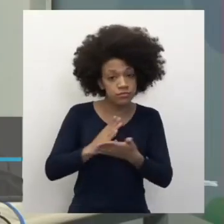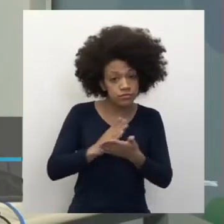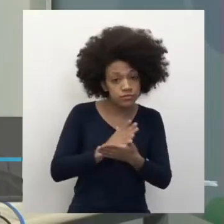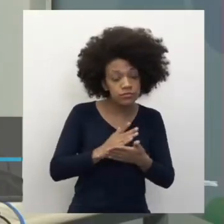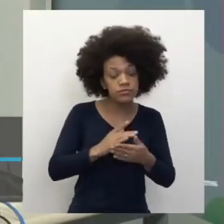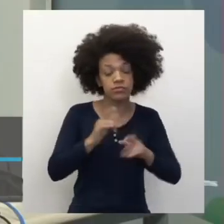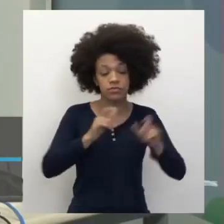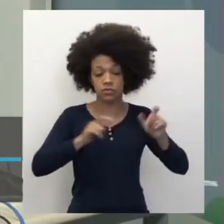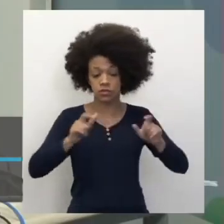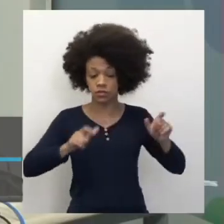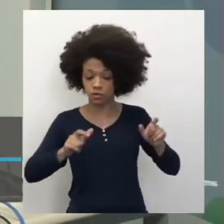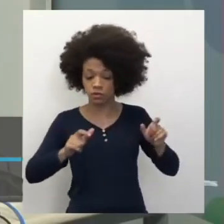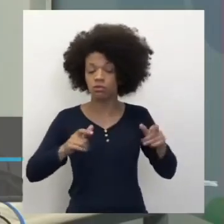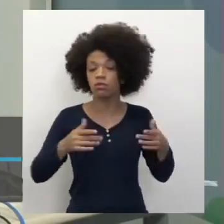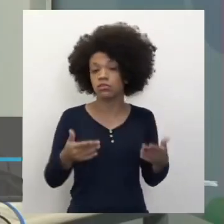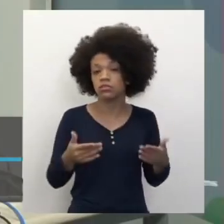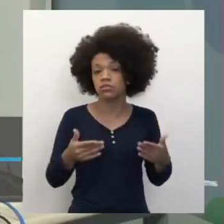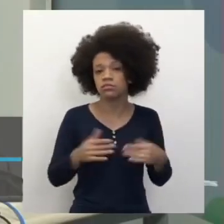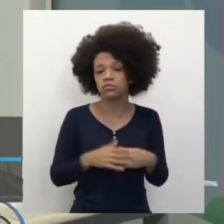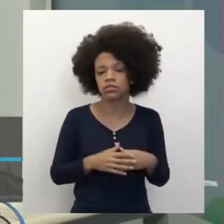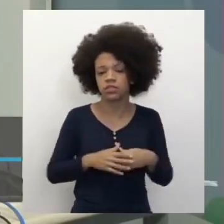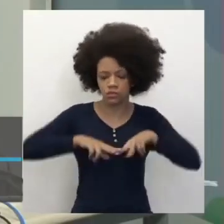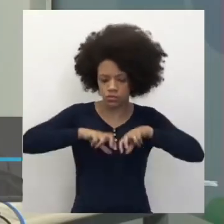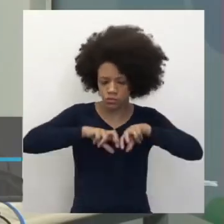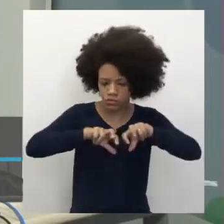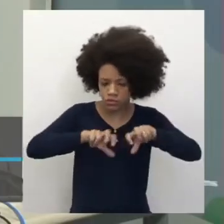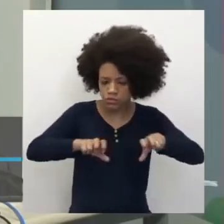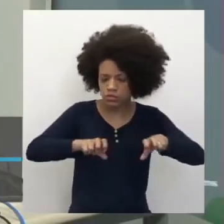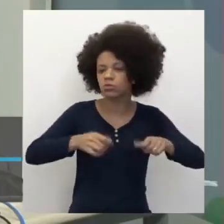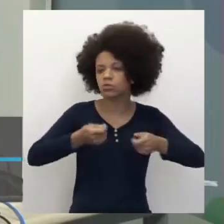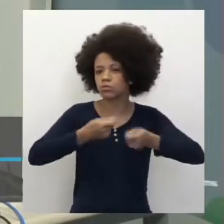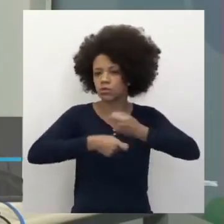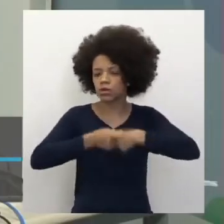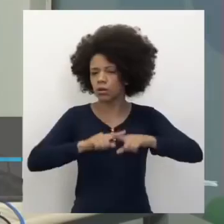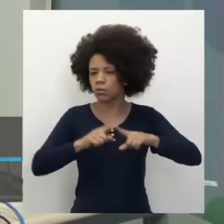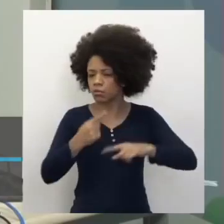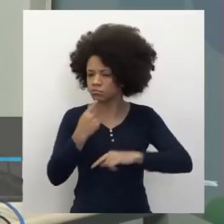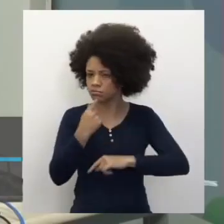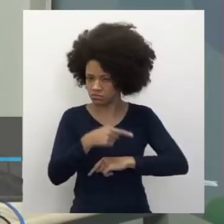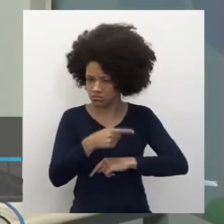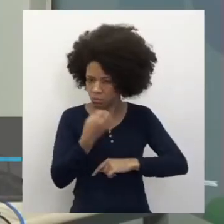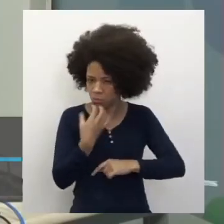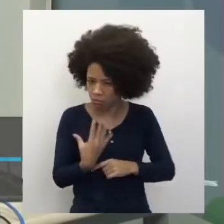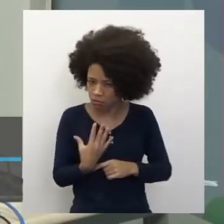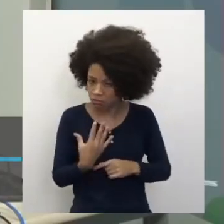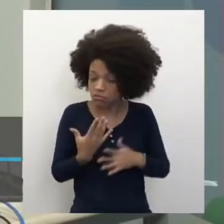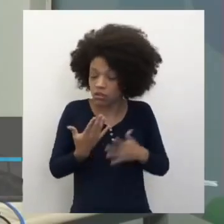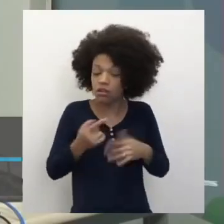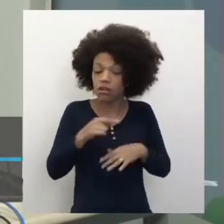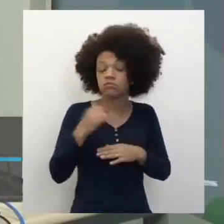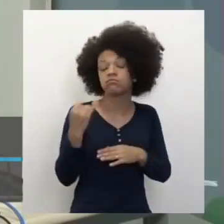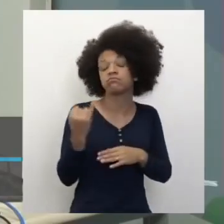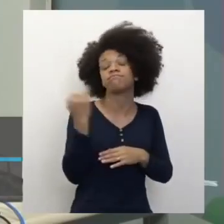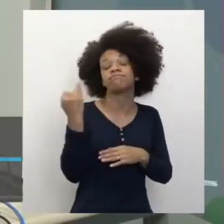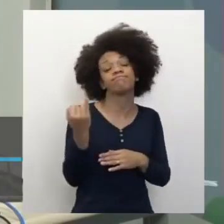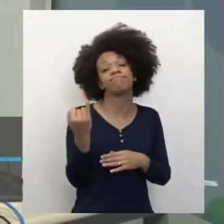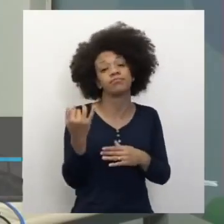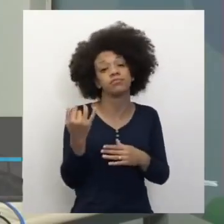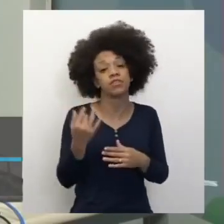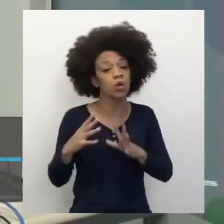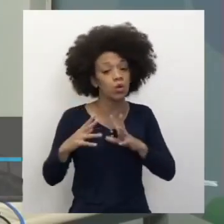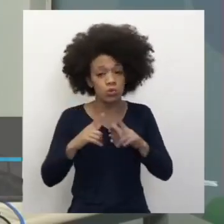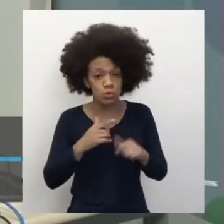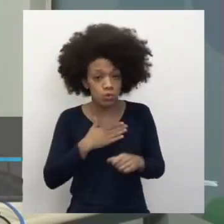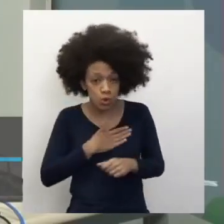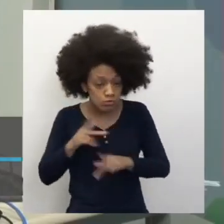região e tudo mais, a exploração de um comércio maior e tal. Mas será que isso vale a pena? Essa que é a questão, né? Sim. Quer dizer, todo mundo gosta de shopping,